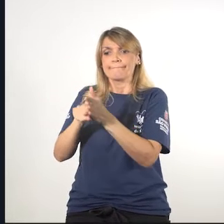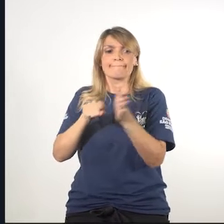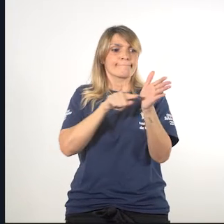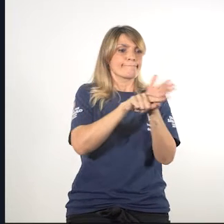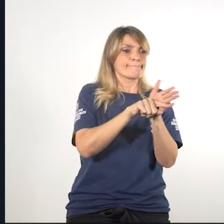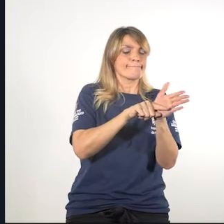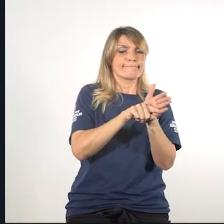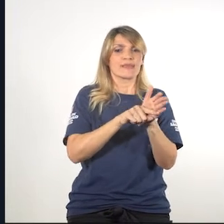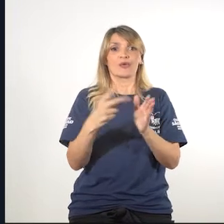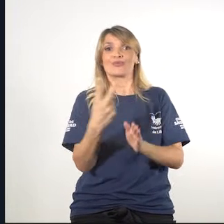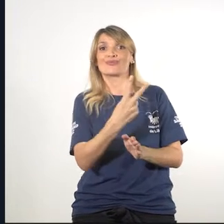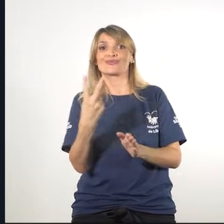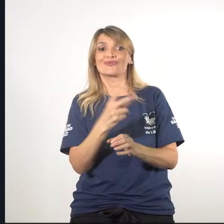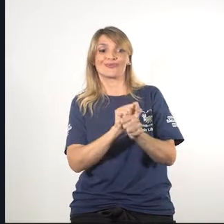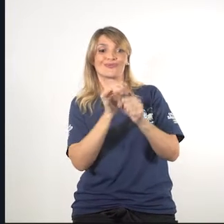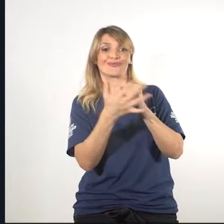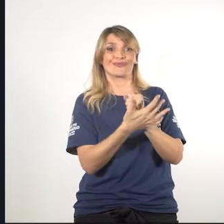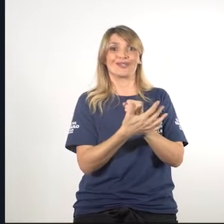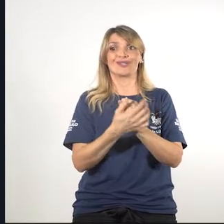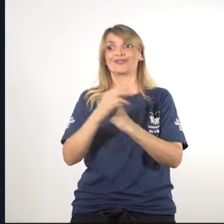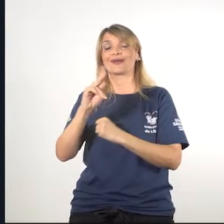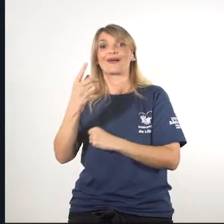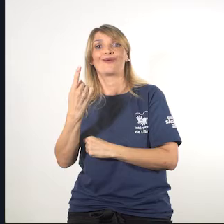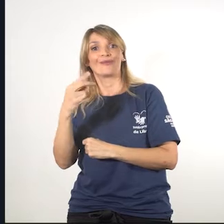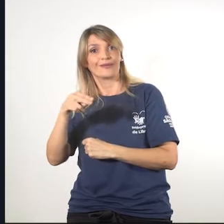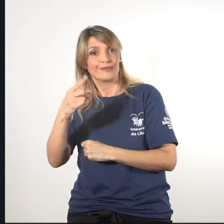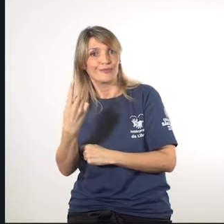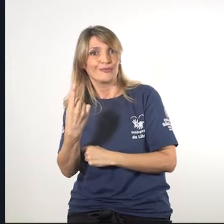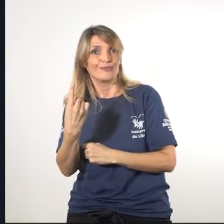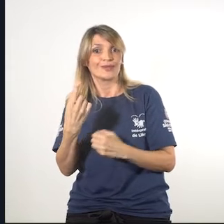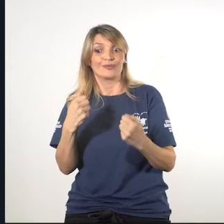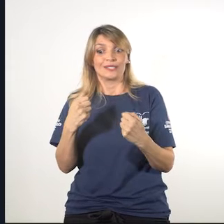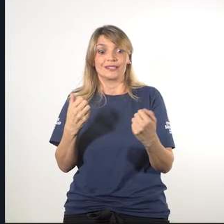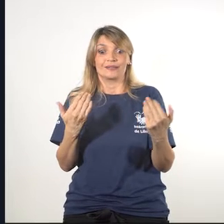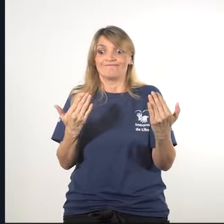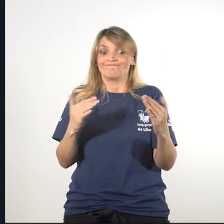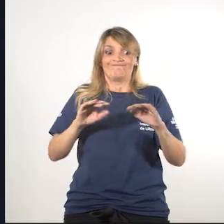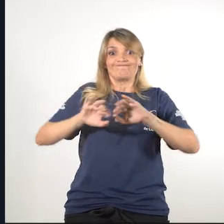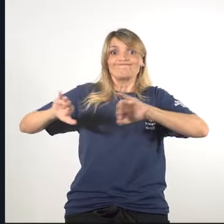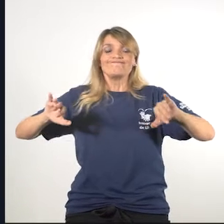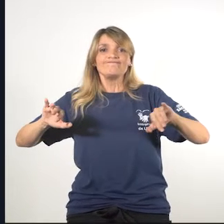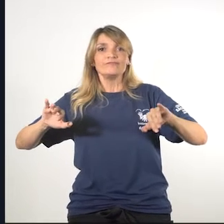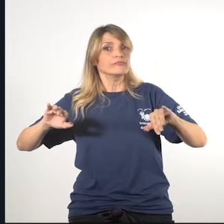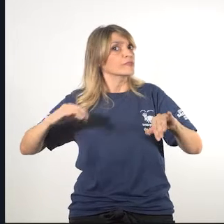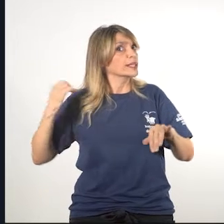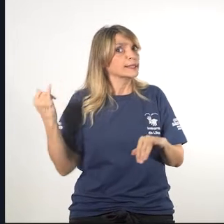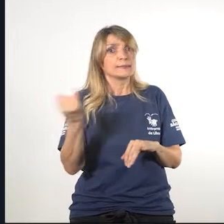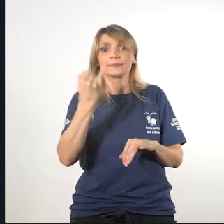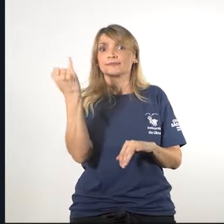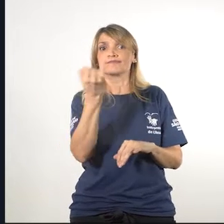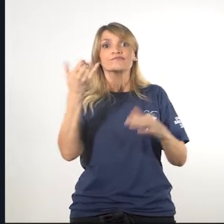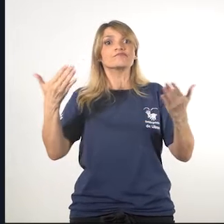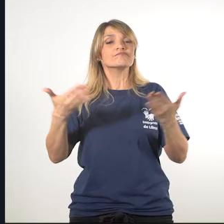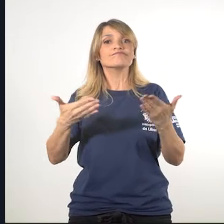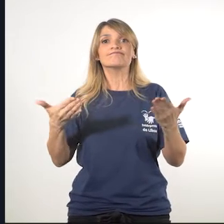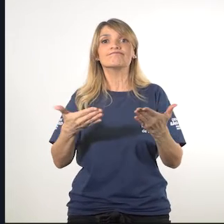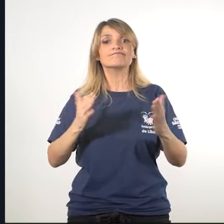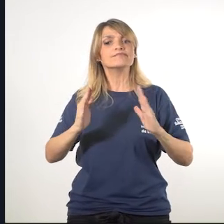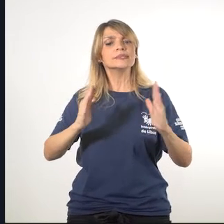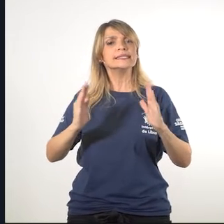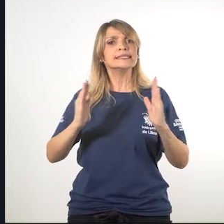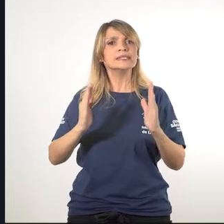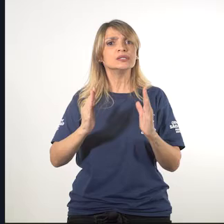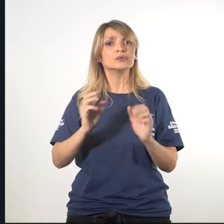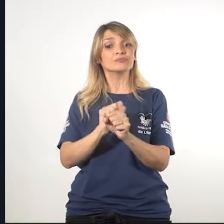doenças respiratórias causadas pelo vírus influenza. Esse item é muito importante nesse momento de pico